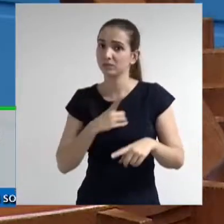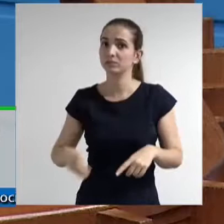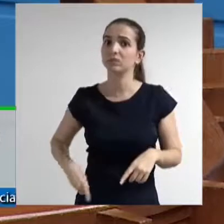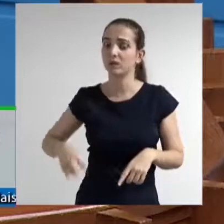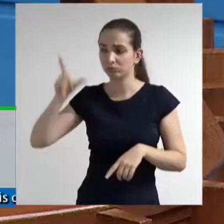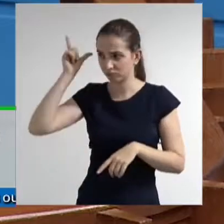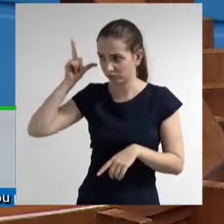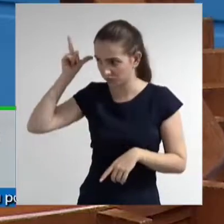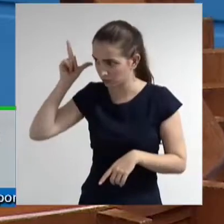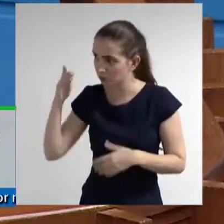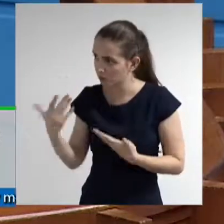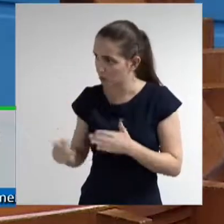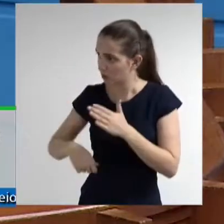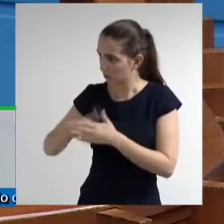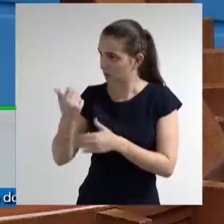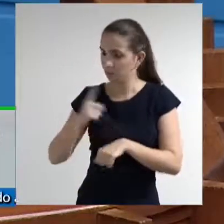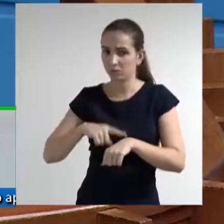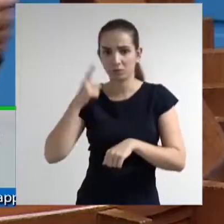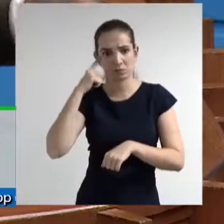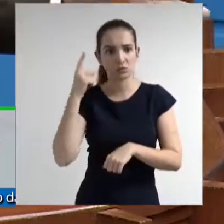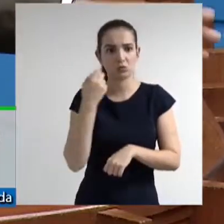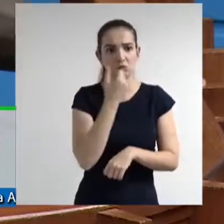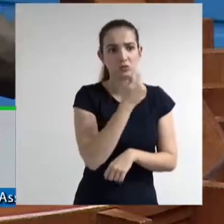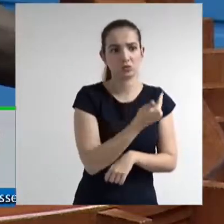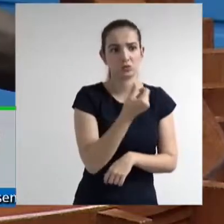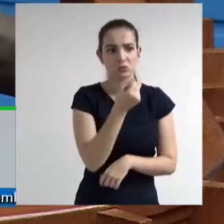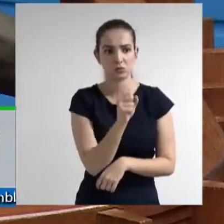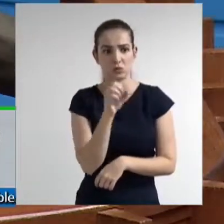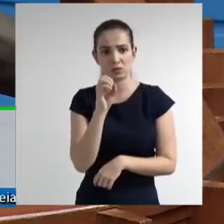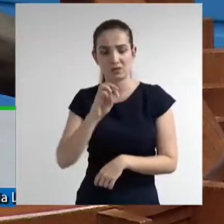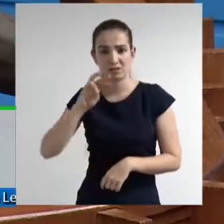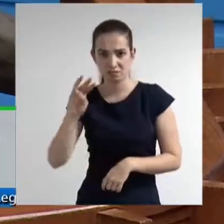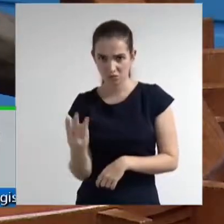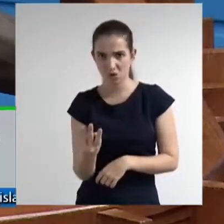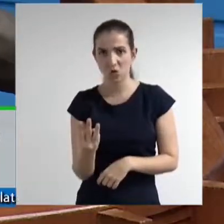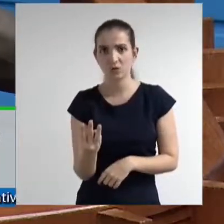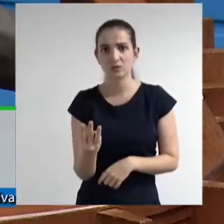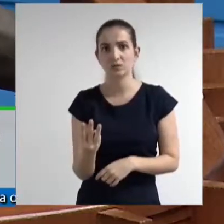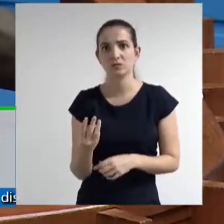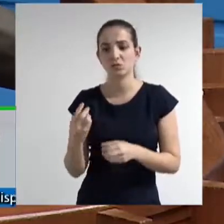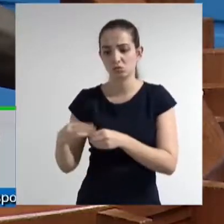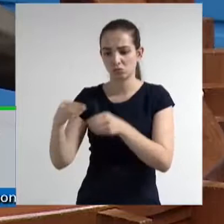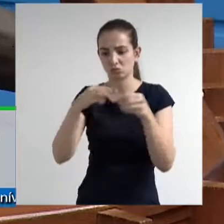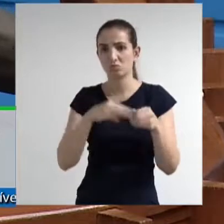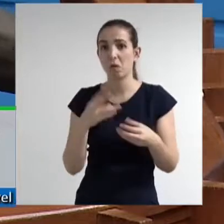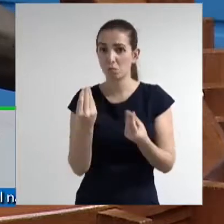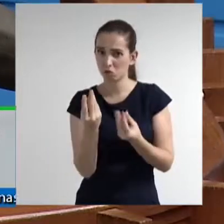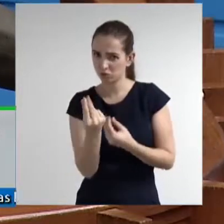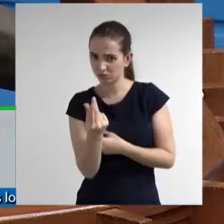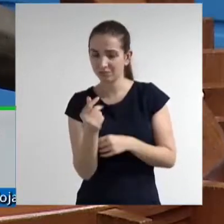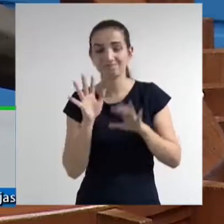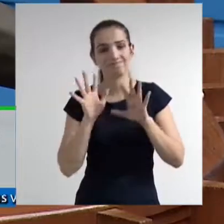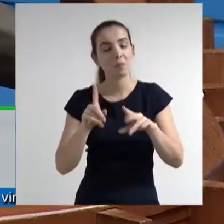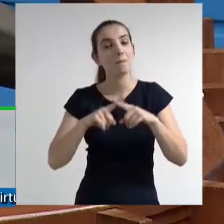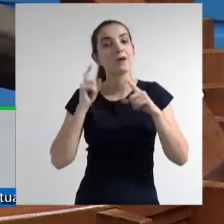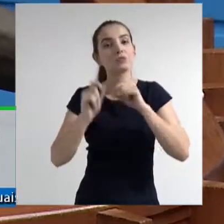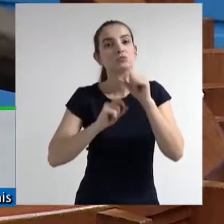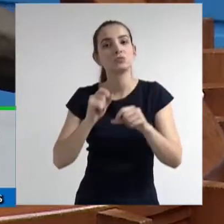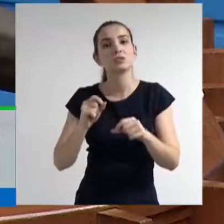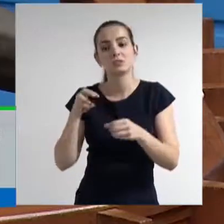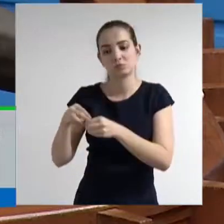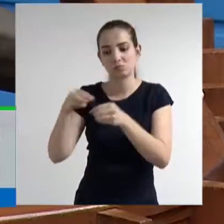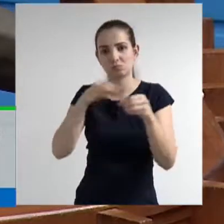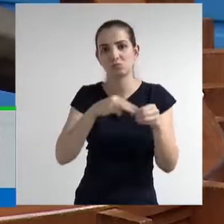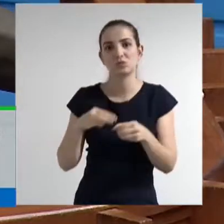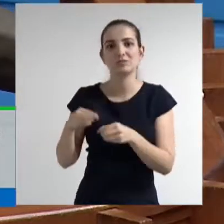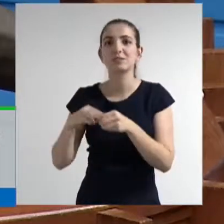lógico, se no primeiro momento você pensar que 280 milhões distribuídos em 6 municípios é muito dinheiro, mas o que pensar também, o que esses municípios já foram privados